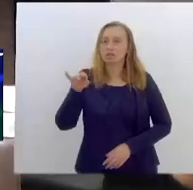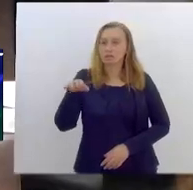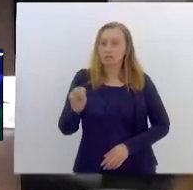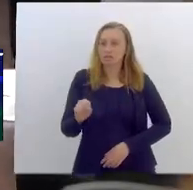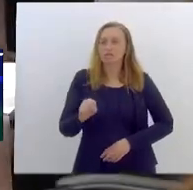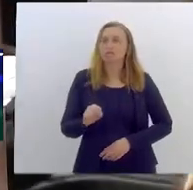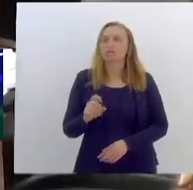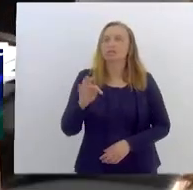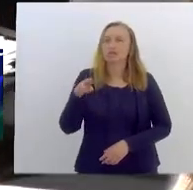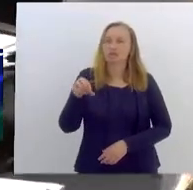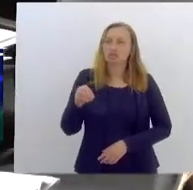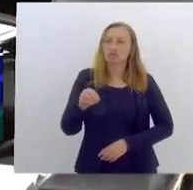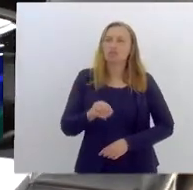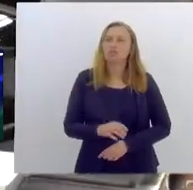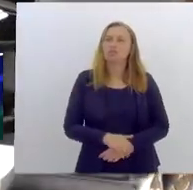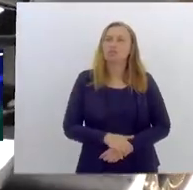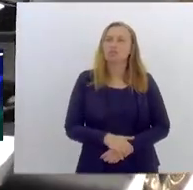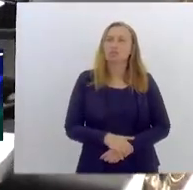Sargento